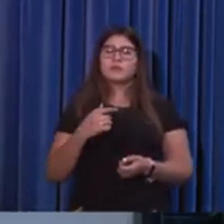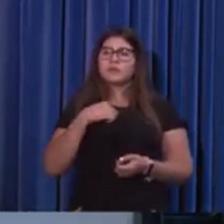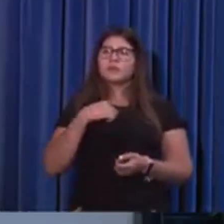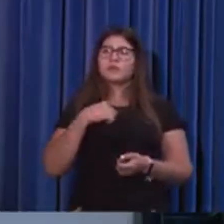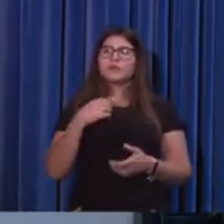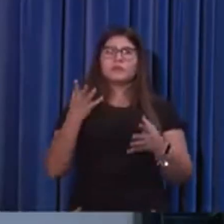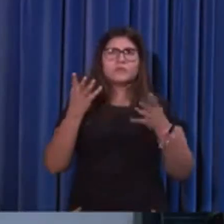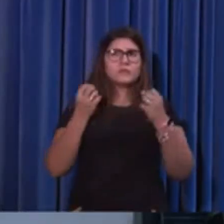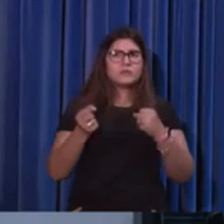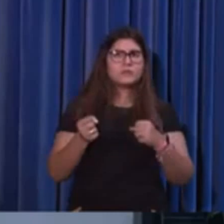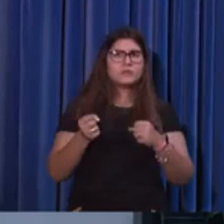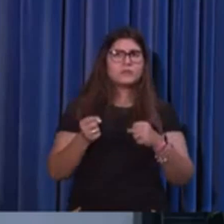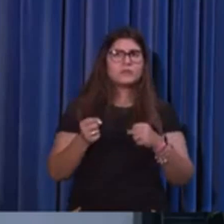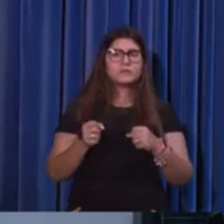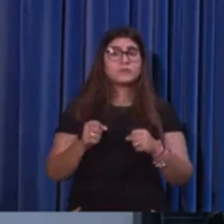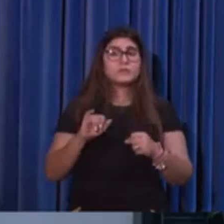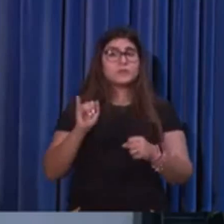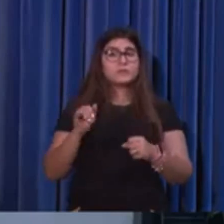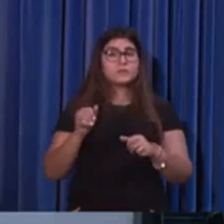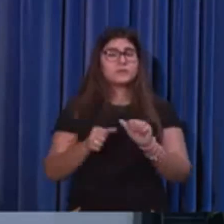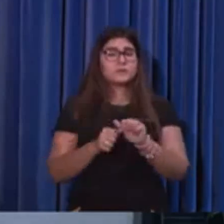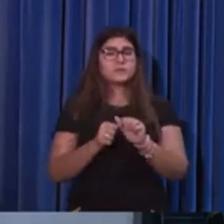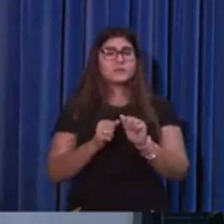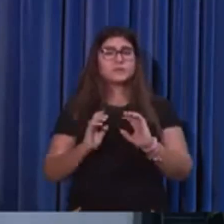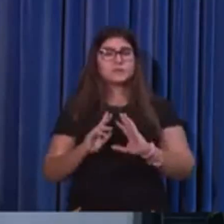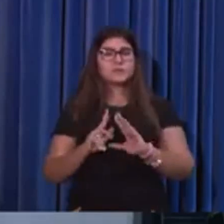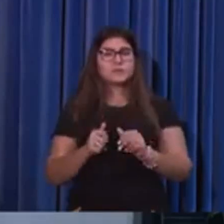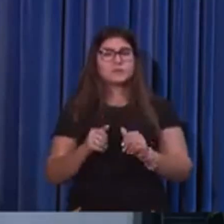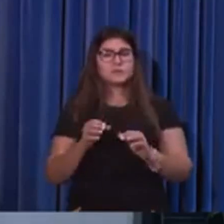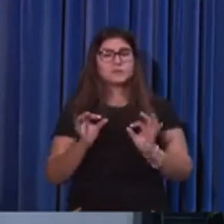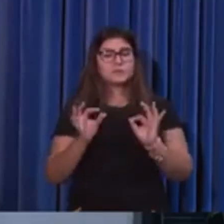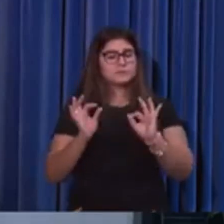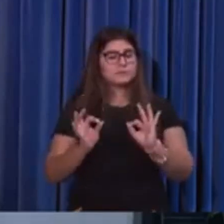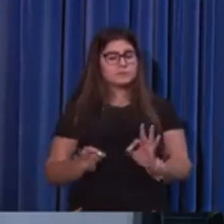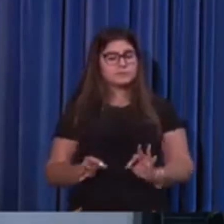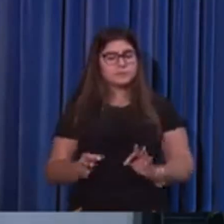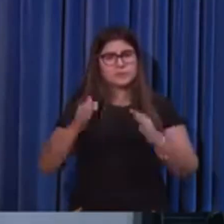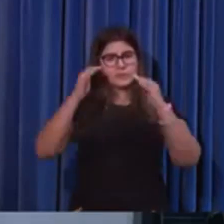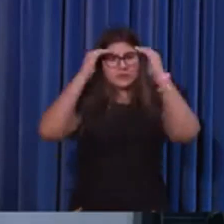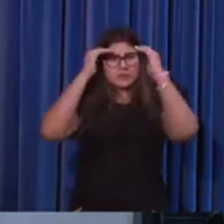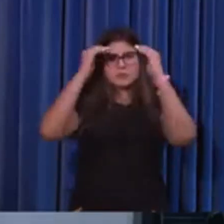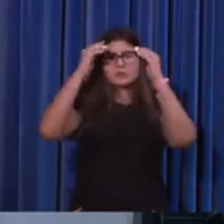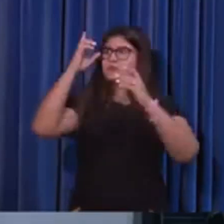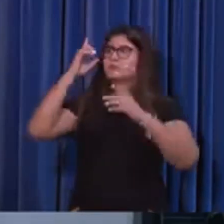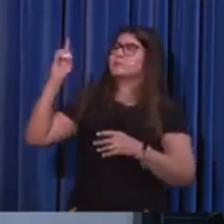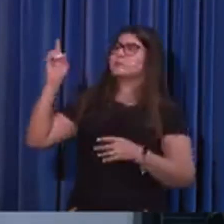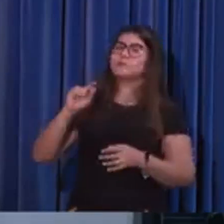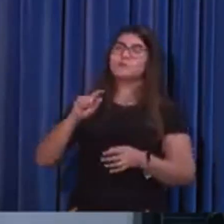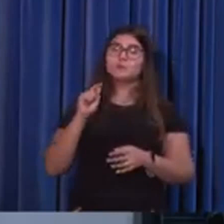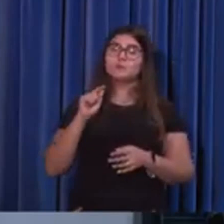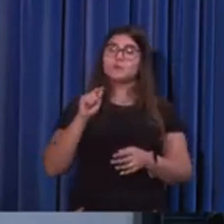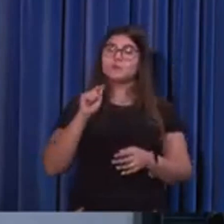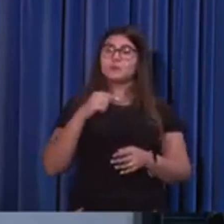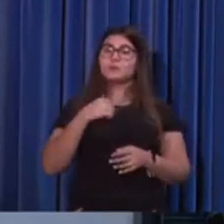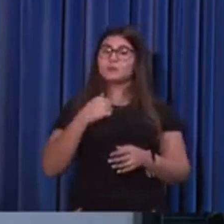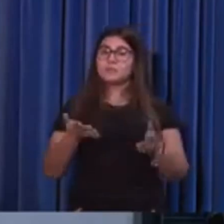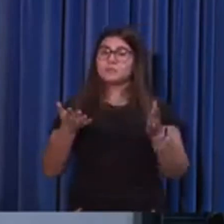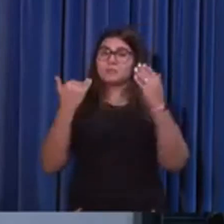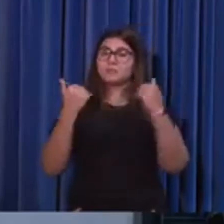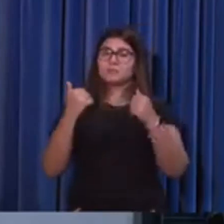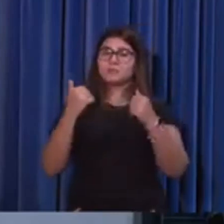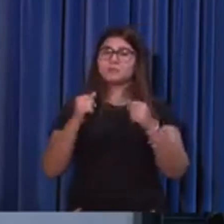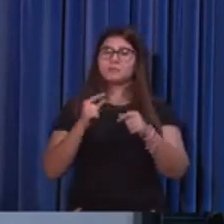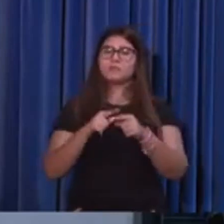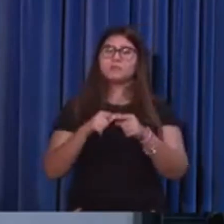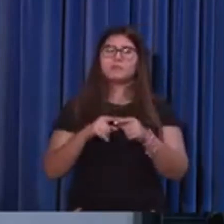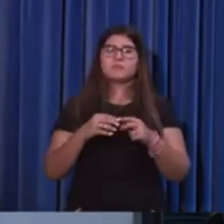tudo certinho? Se eu obedecer a Deus, se eu fizer tudo certinho, o que eu vou ganhar dele? Por que as coisas não estão indo